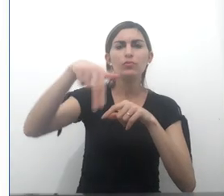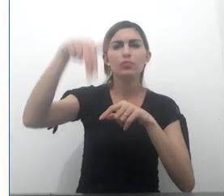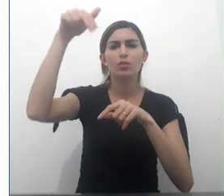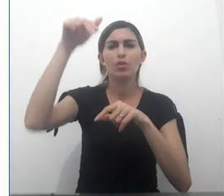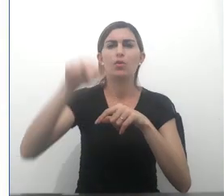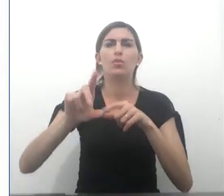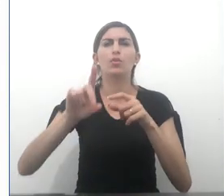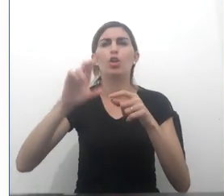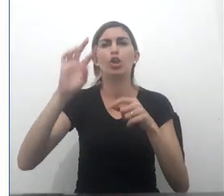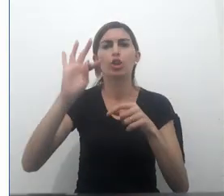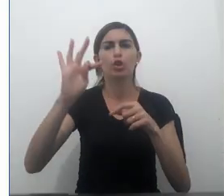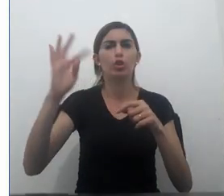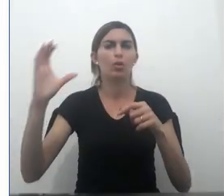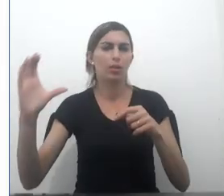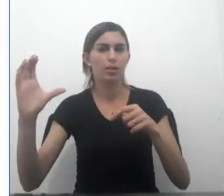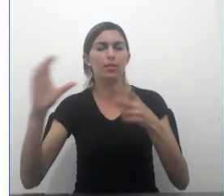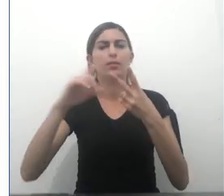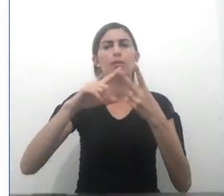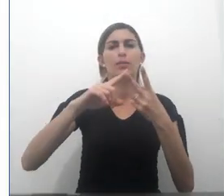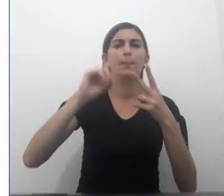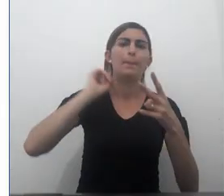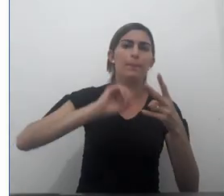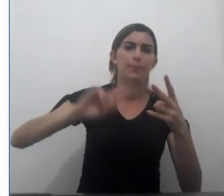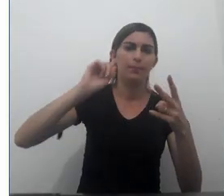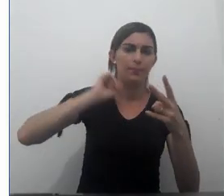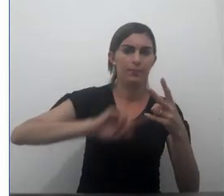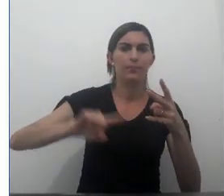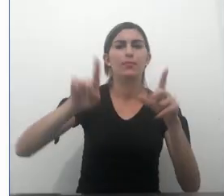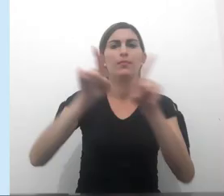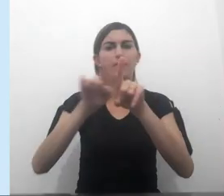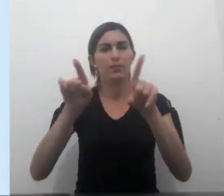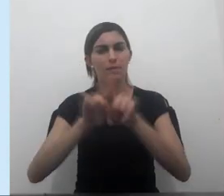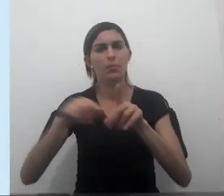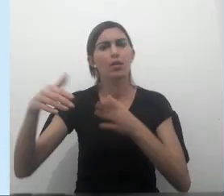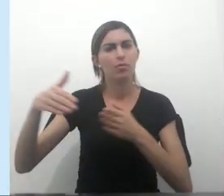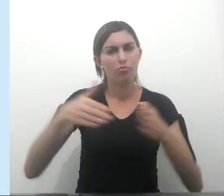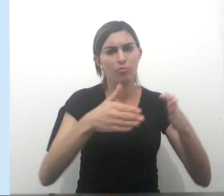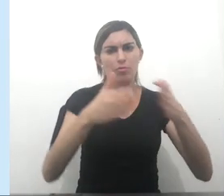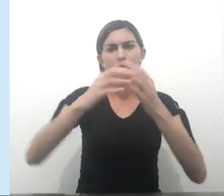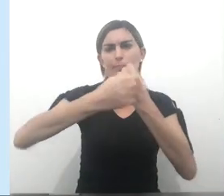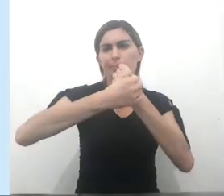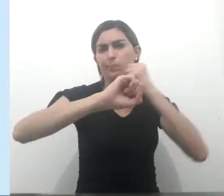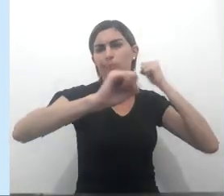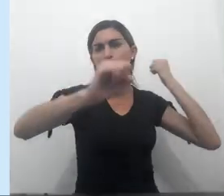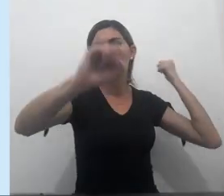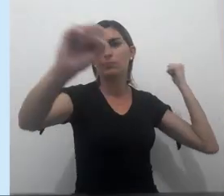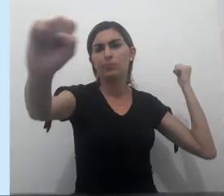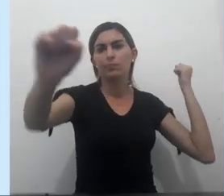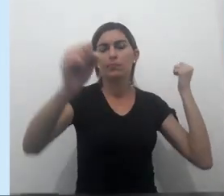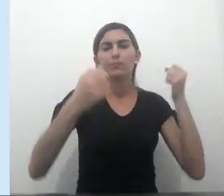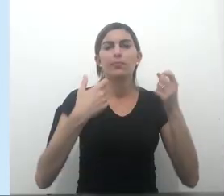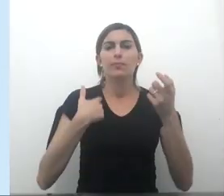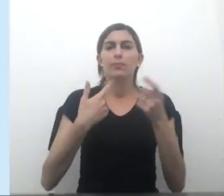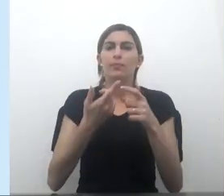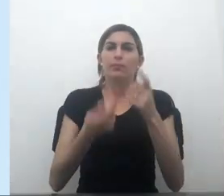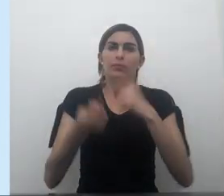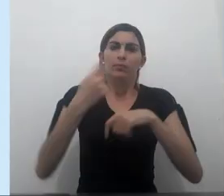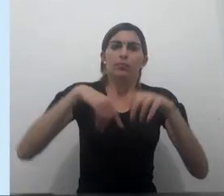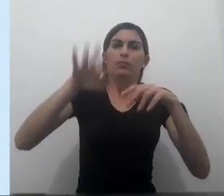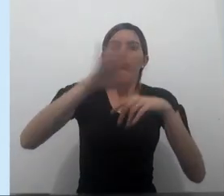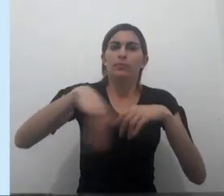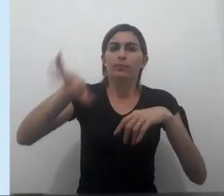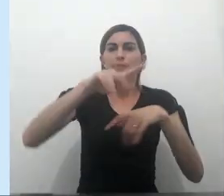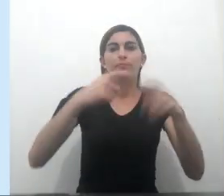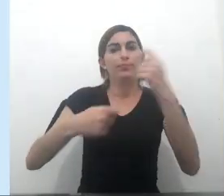região Norte, como Tocantins e Minas Gerais. Tá? Então, esse rio ele é bastante extenso, ele serve para a economia